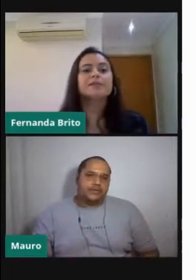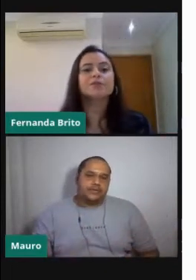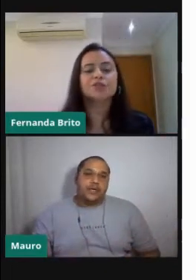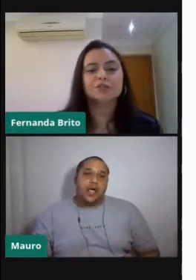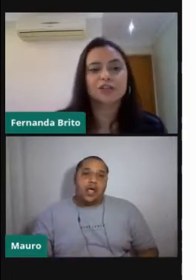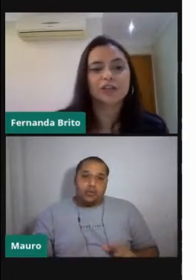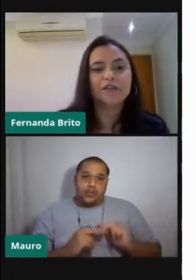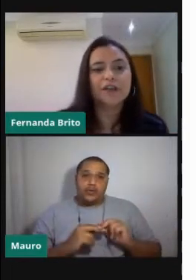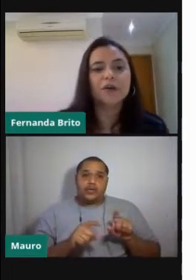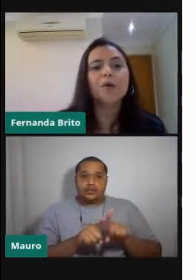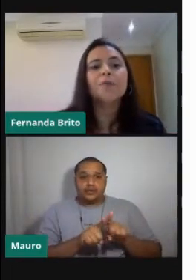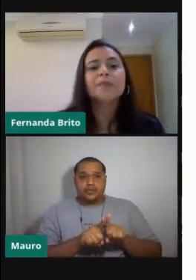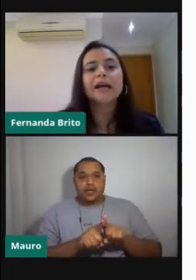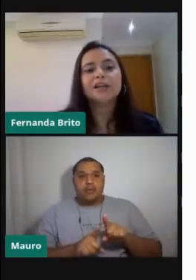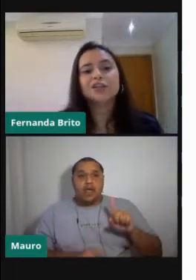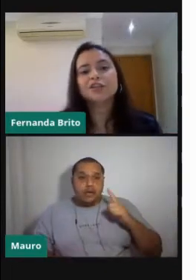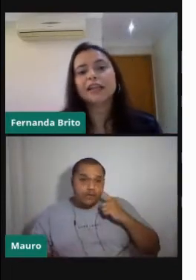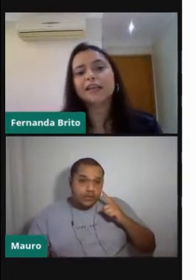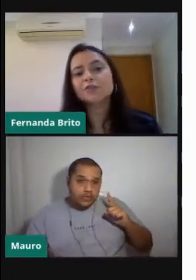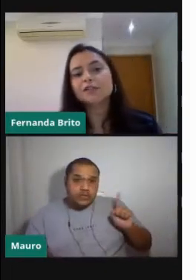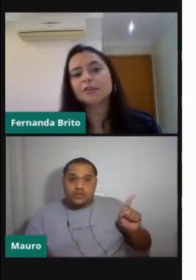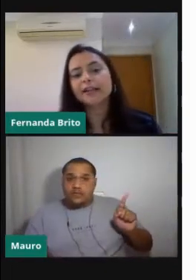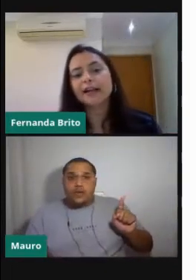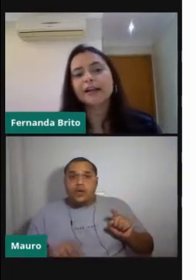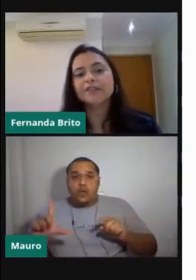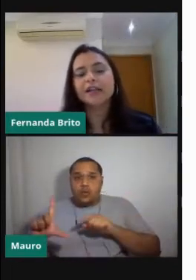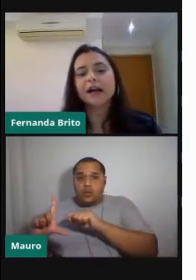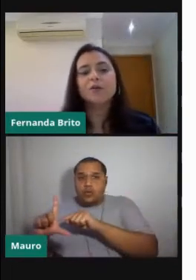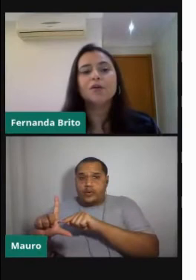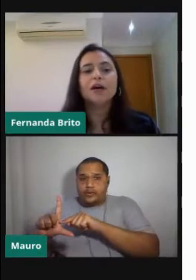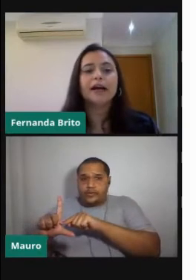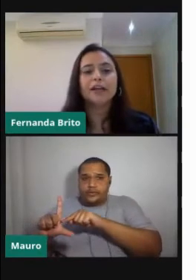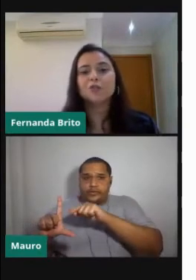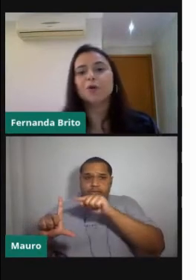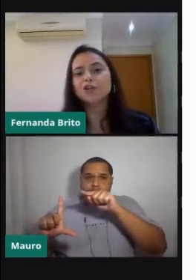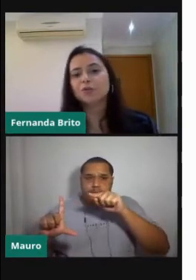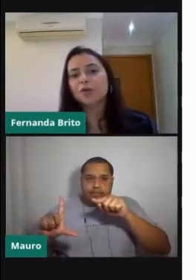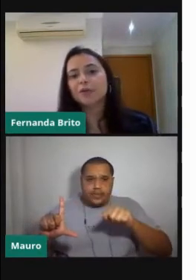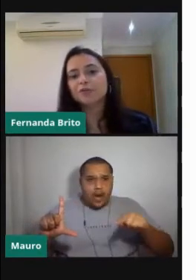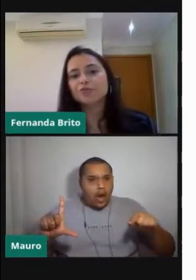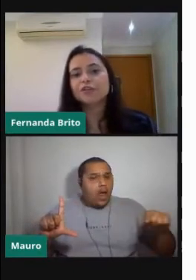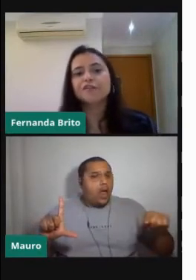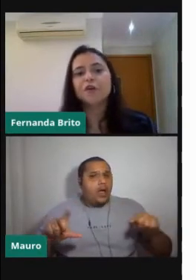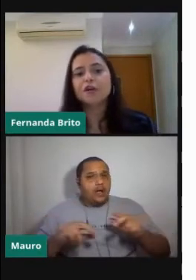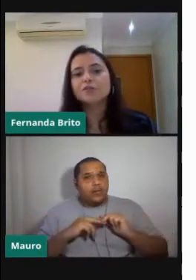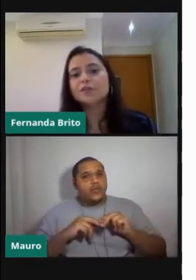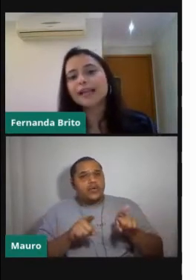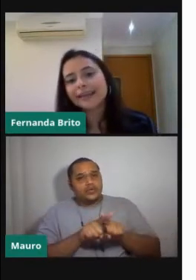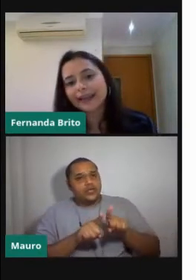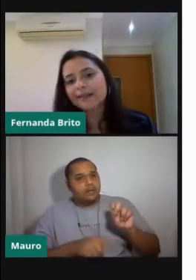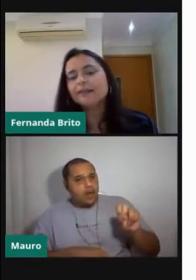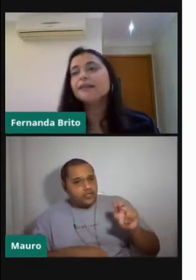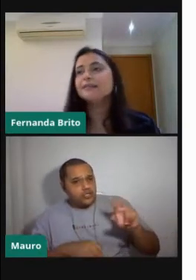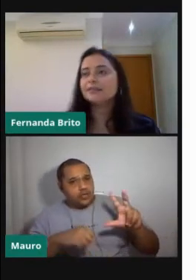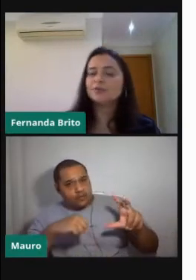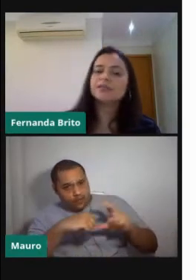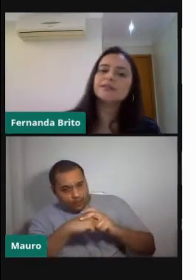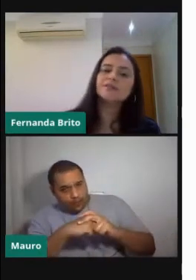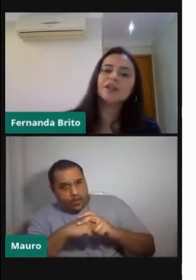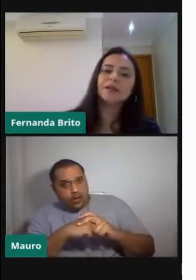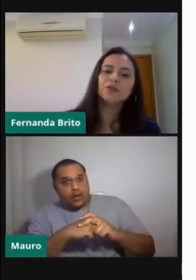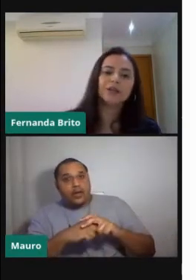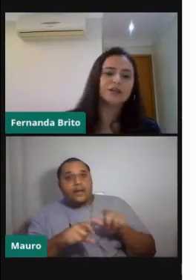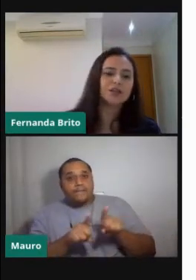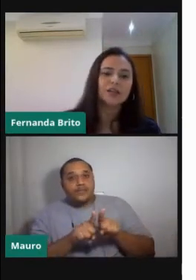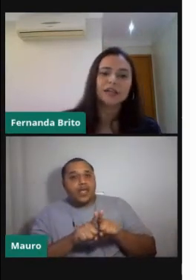da liberação de interferon, a gente tem a redução da carga viral, a resposta com o aumento dos linfócitos e a queda das